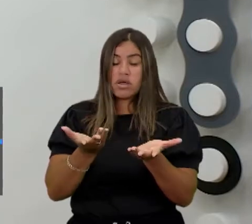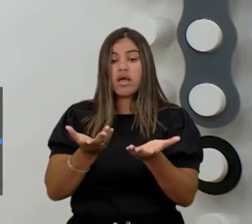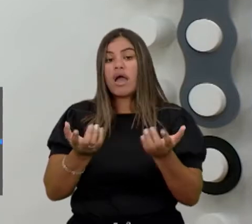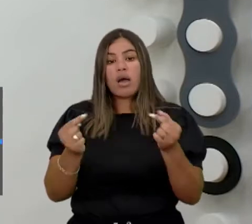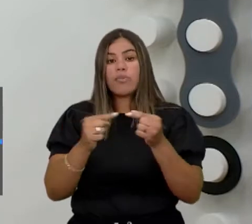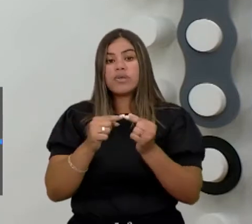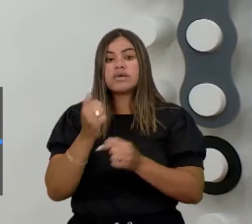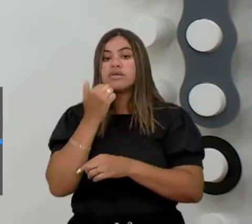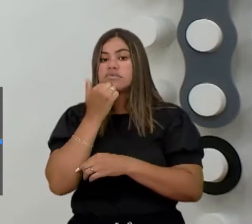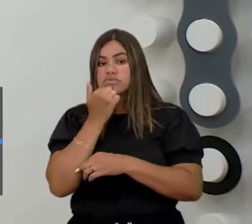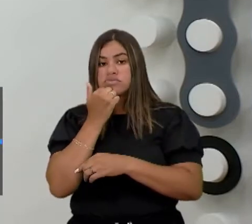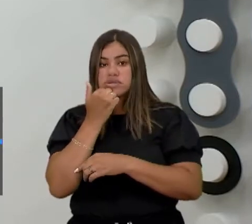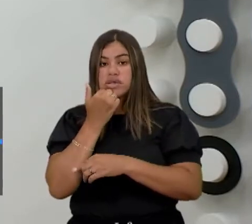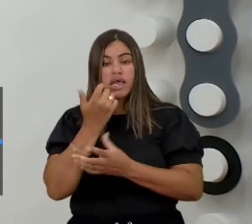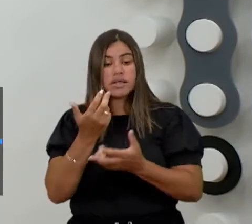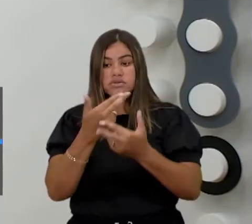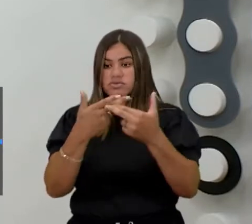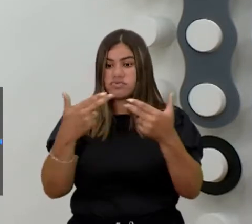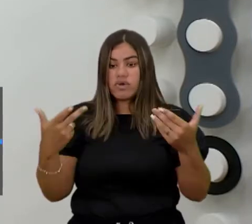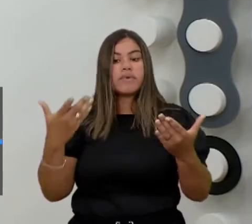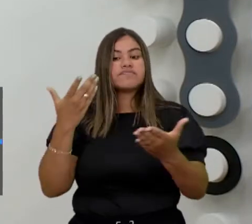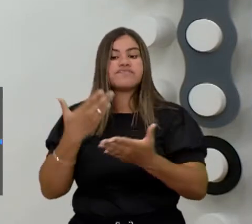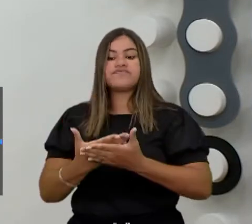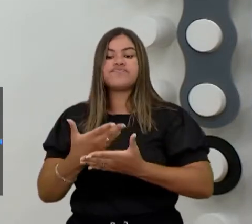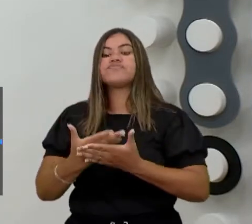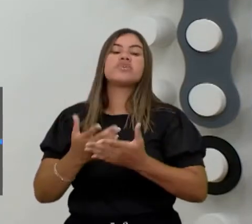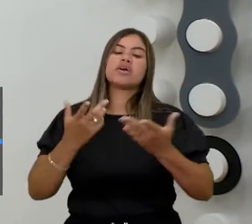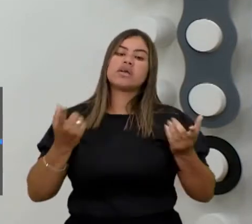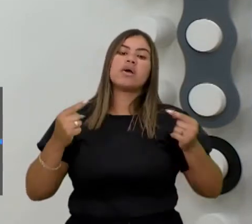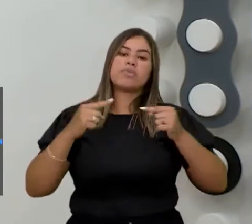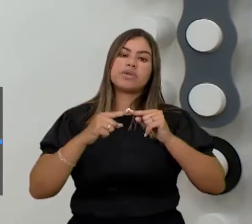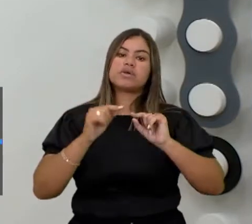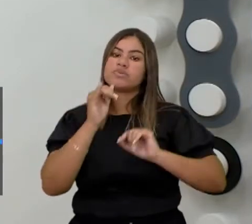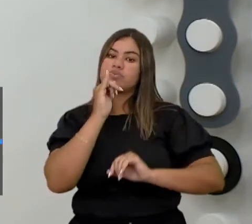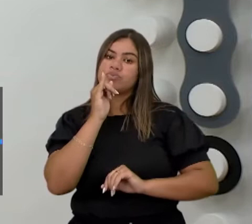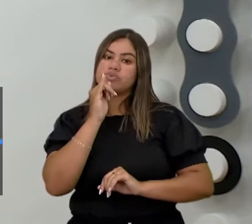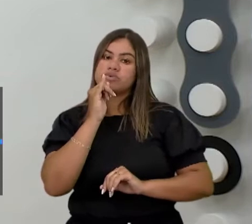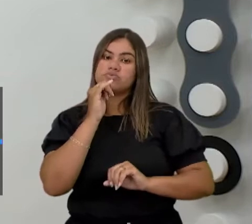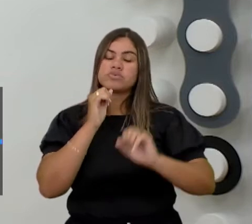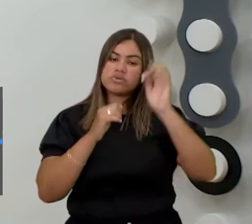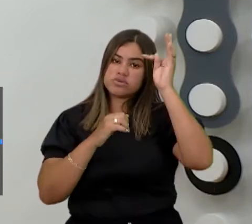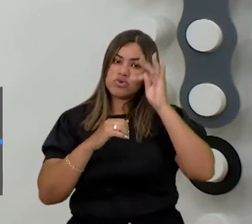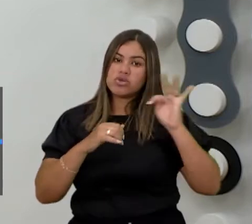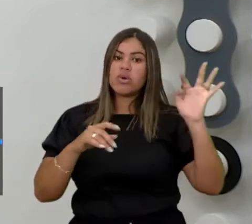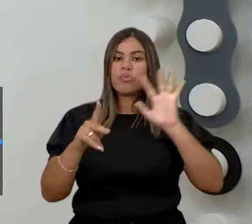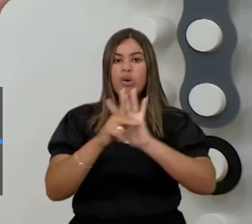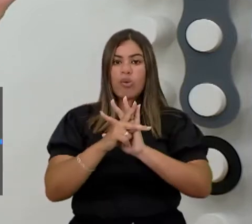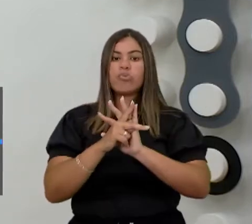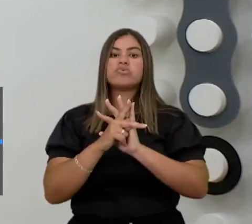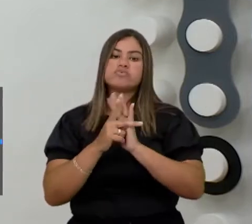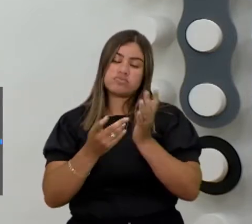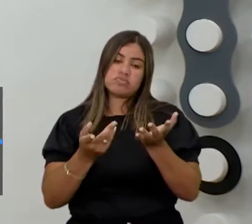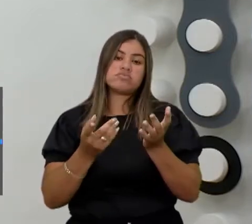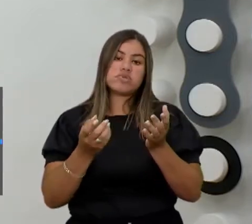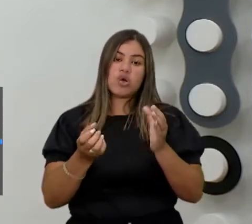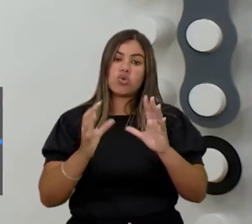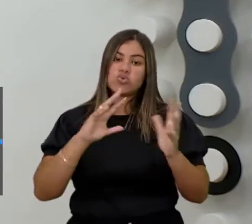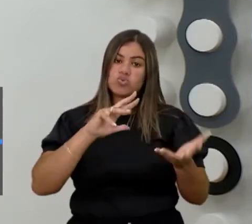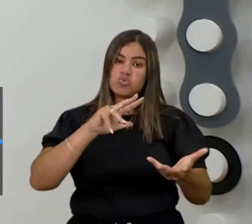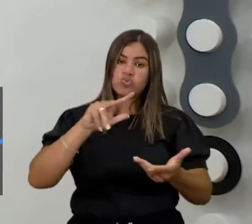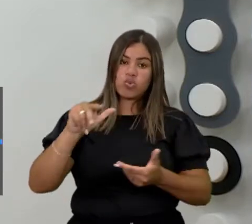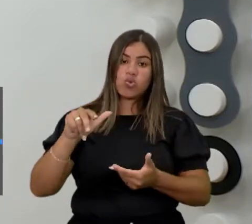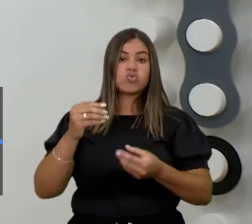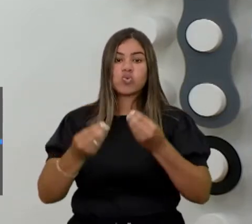uma hipótese bem grande de acontecer. Então é o caso, por exemplo, dessa teoria do Big Bang, que diz aí que o